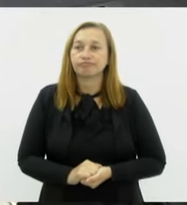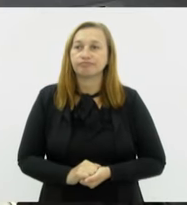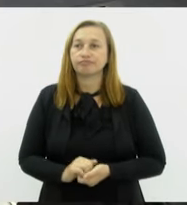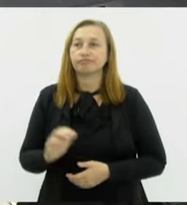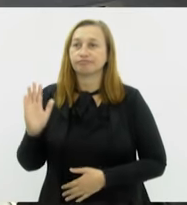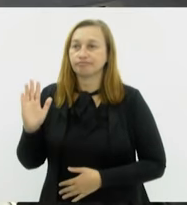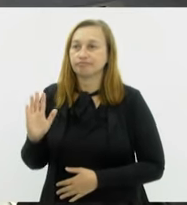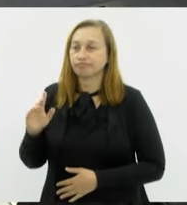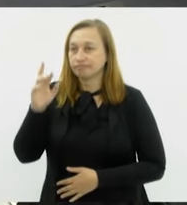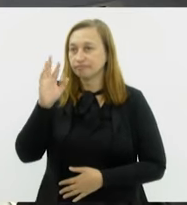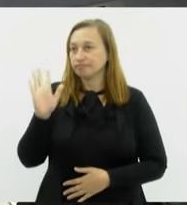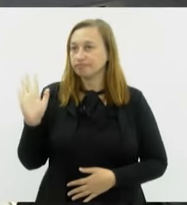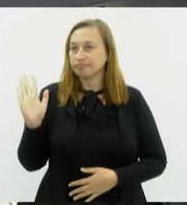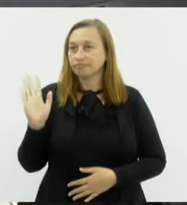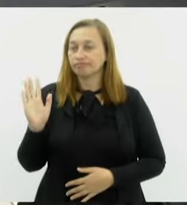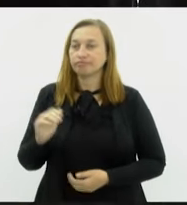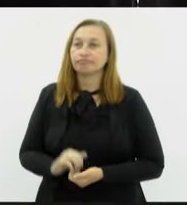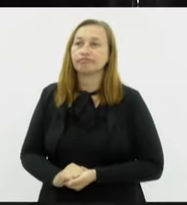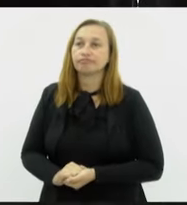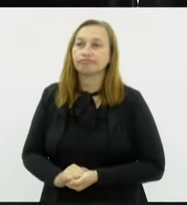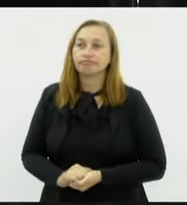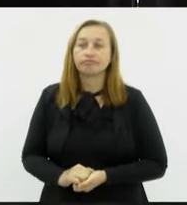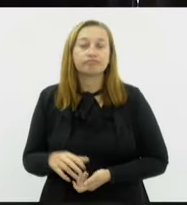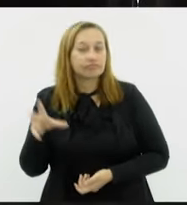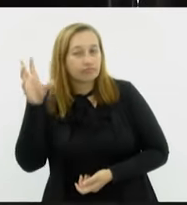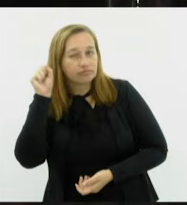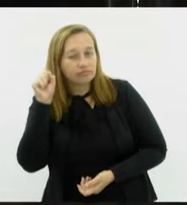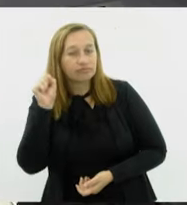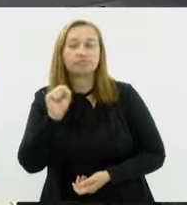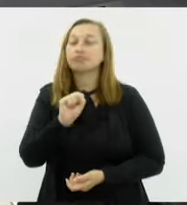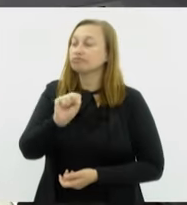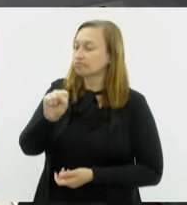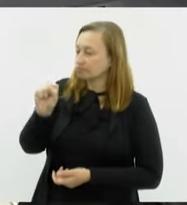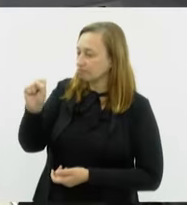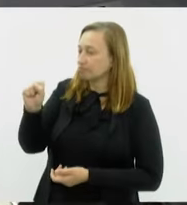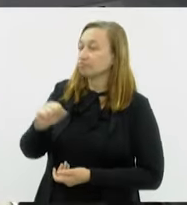presidente. É, pois tá não, deputado. Estou ouvindo.